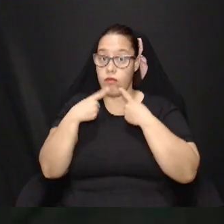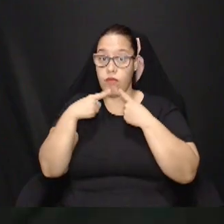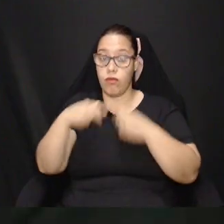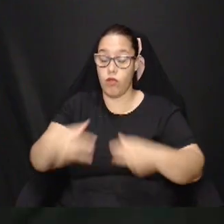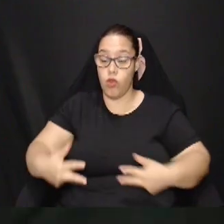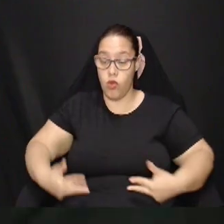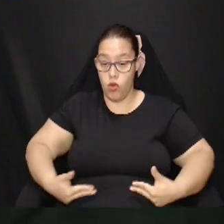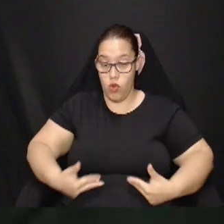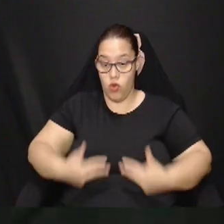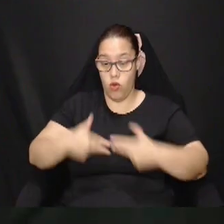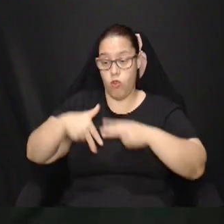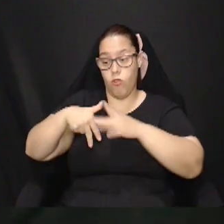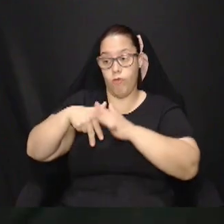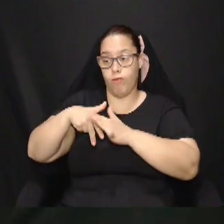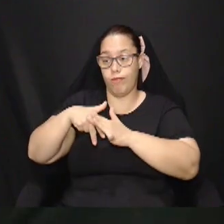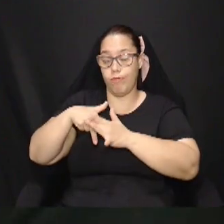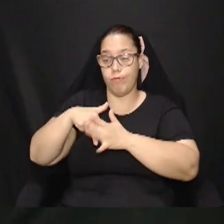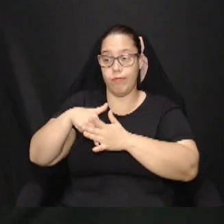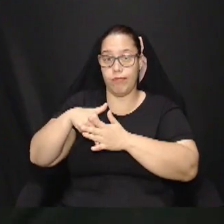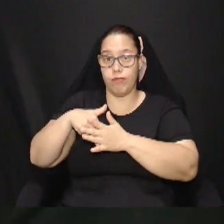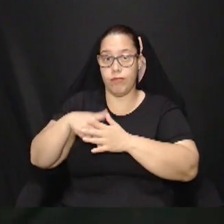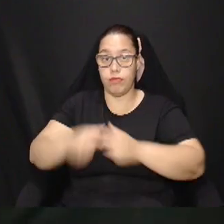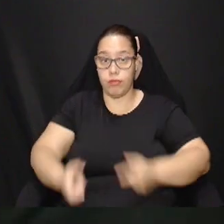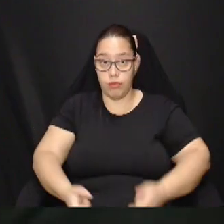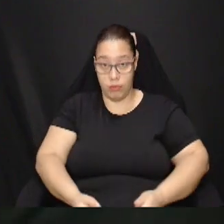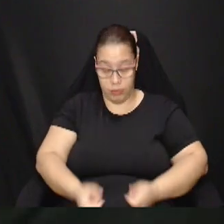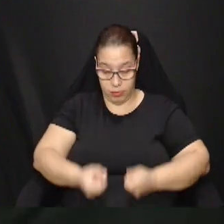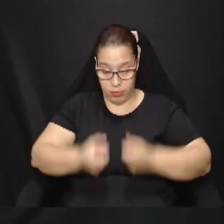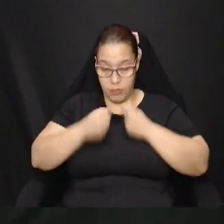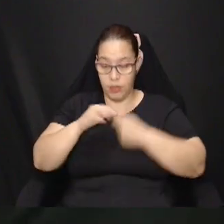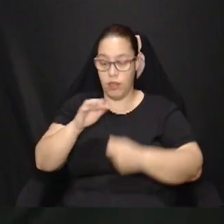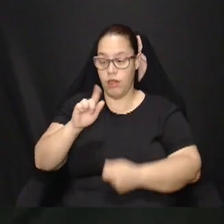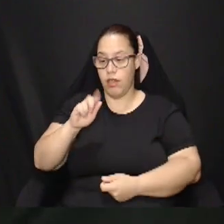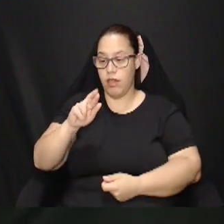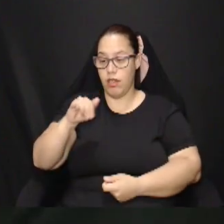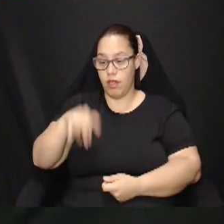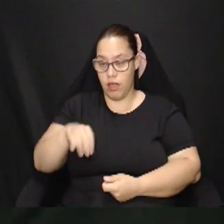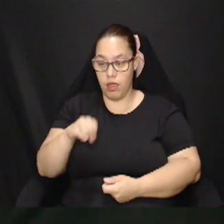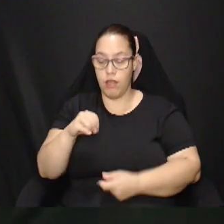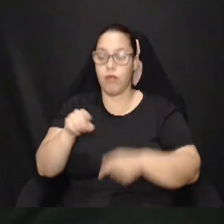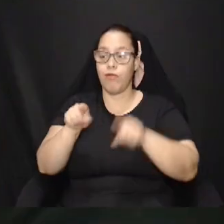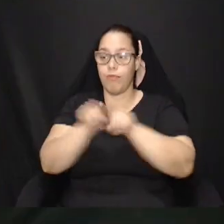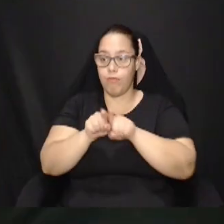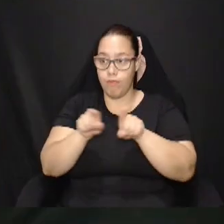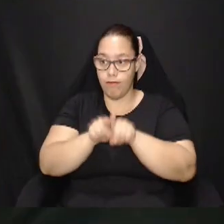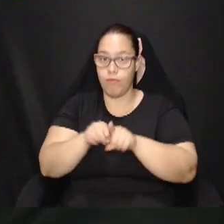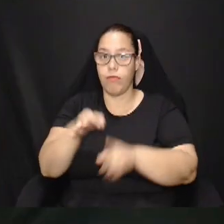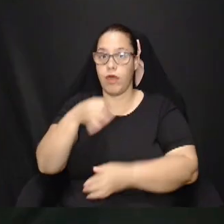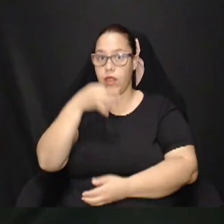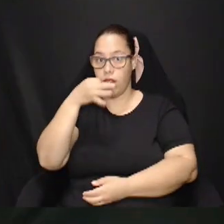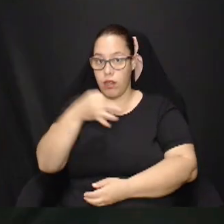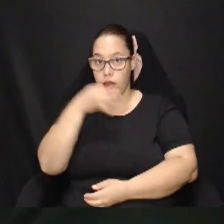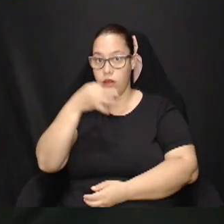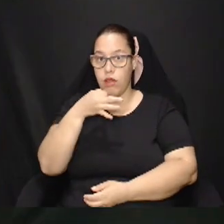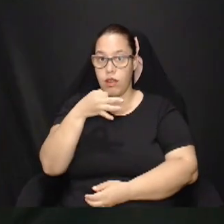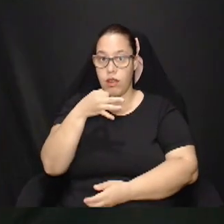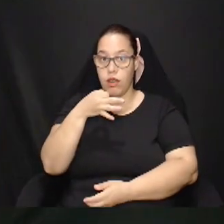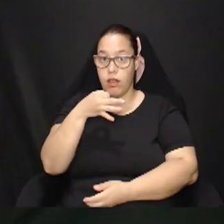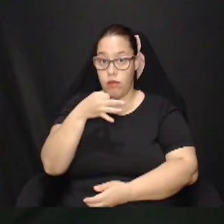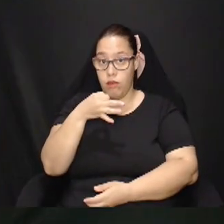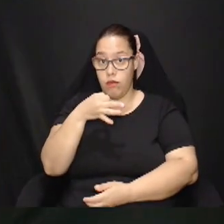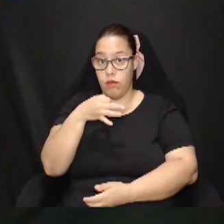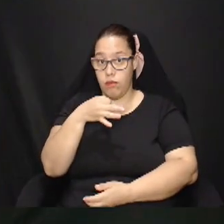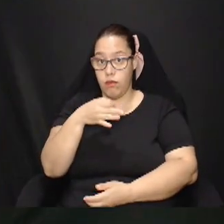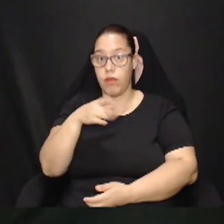Na questão do câncer, a quimioterapia também, né? Se sugere que se a pessoa, ela queira